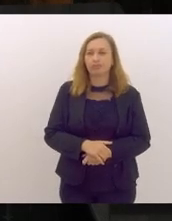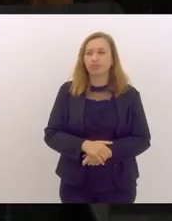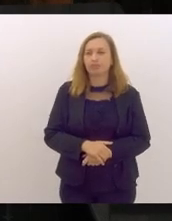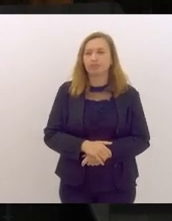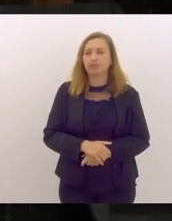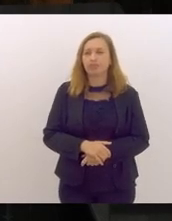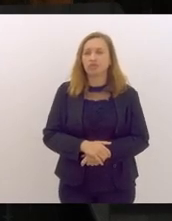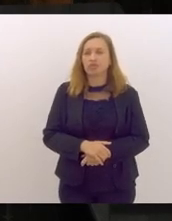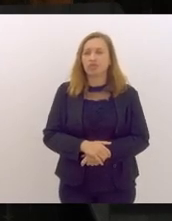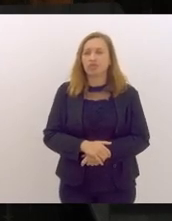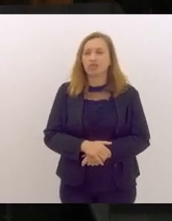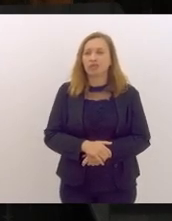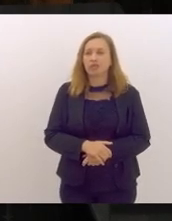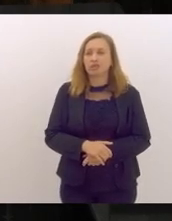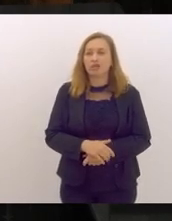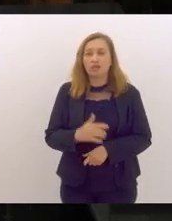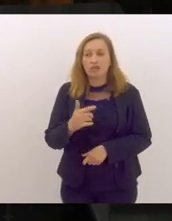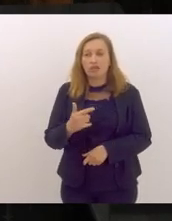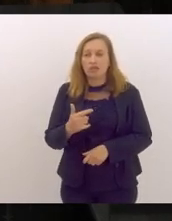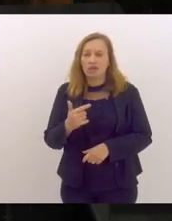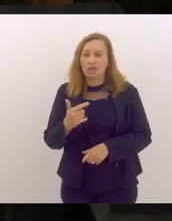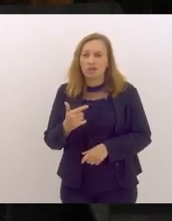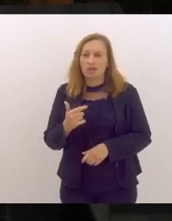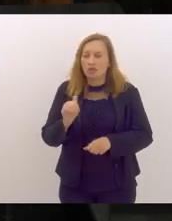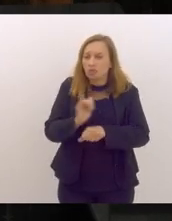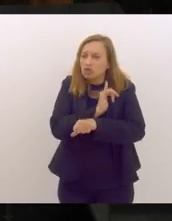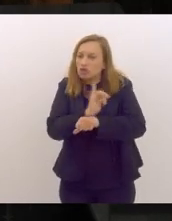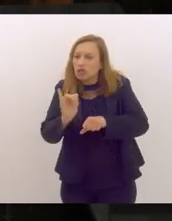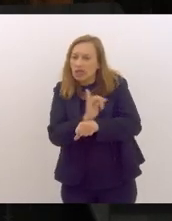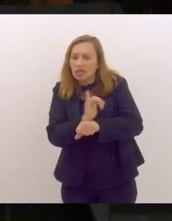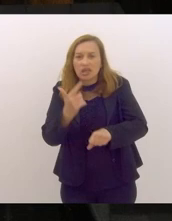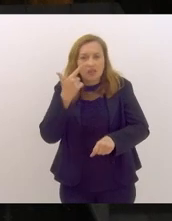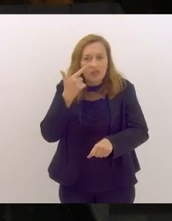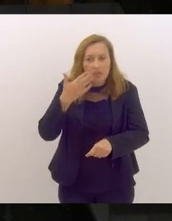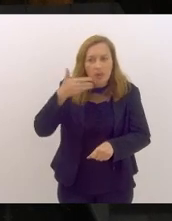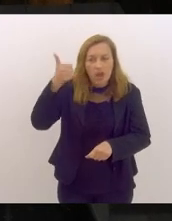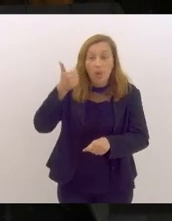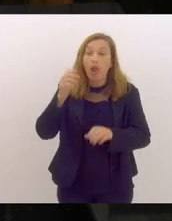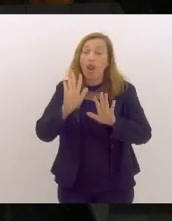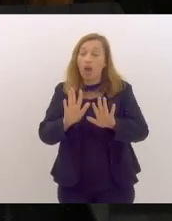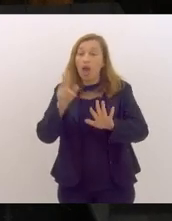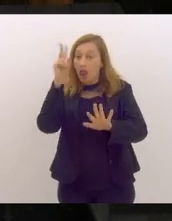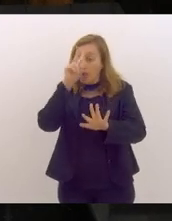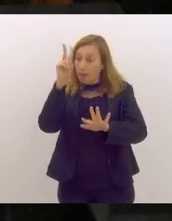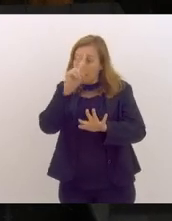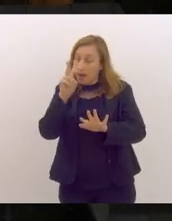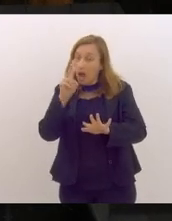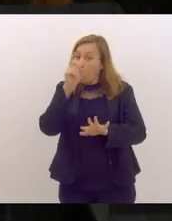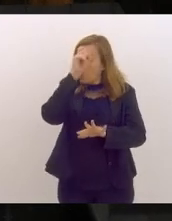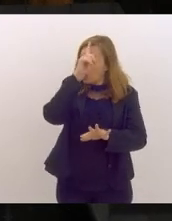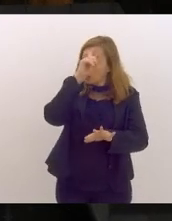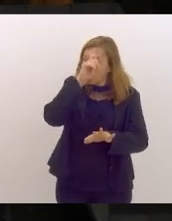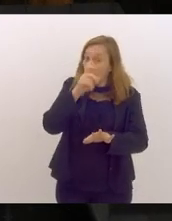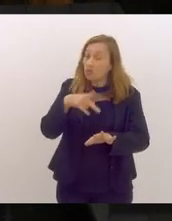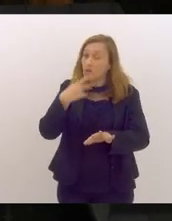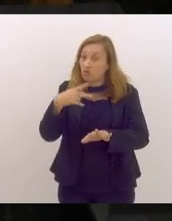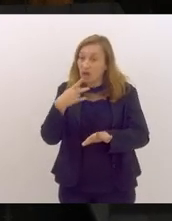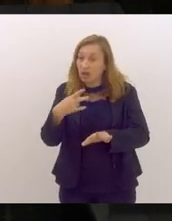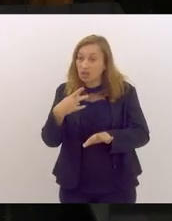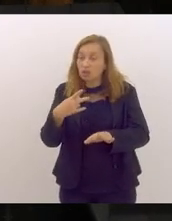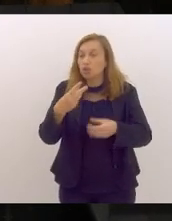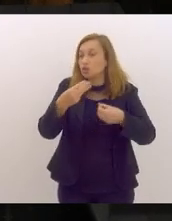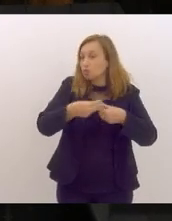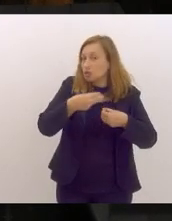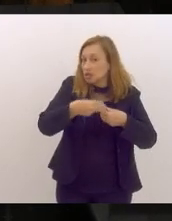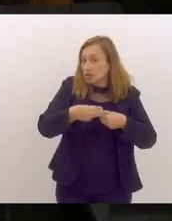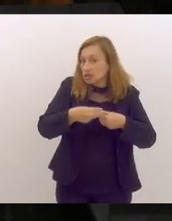tentar saneá-lo. Muito importante lembrar que estamos falando de um hospital no